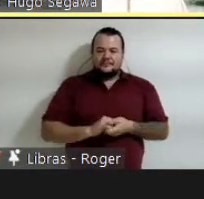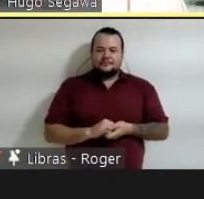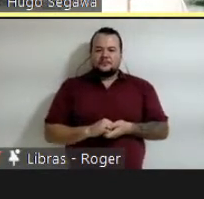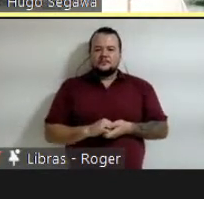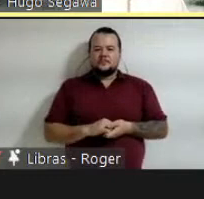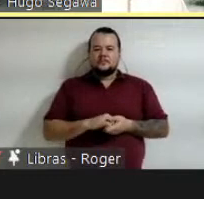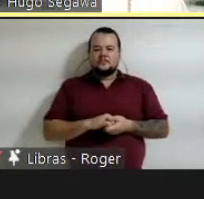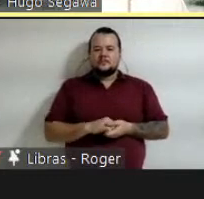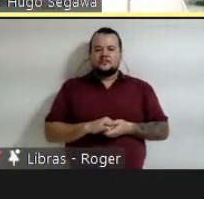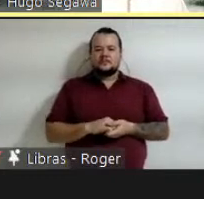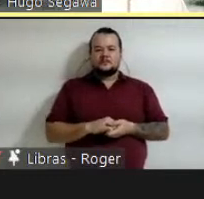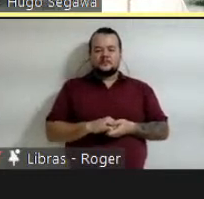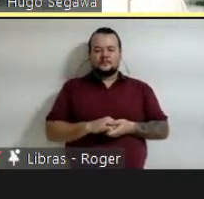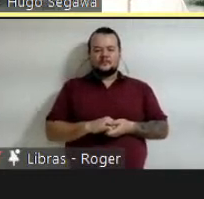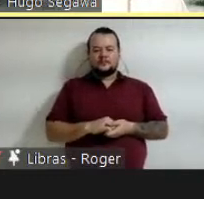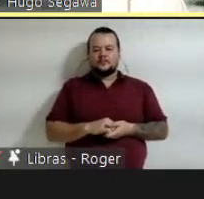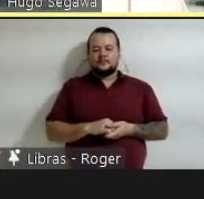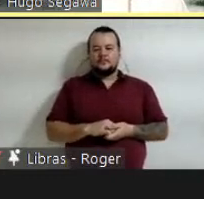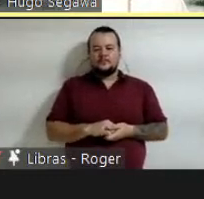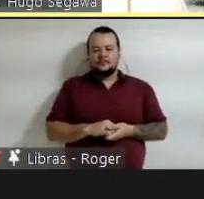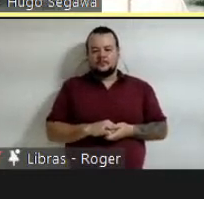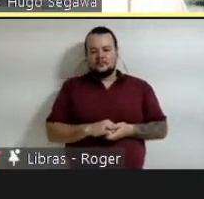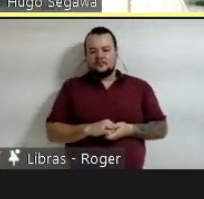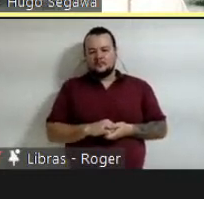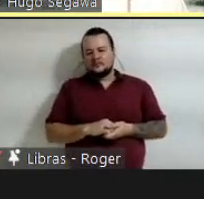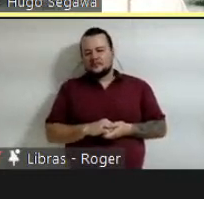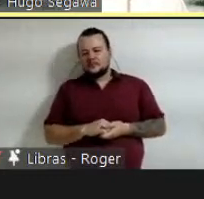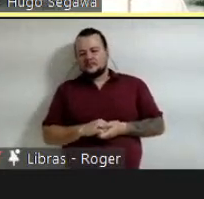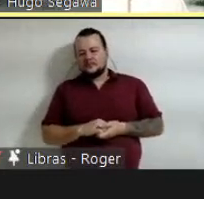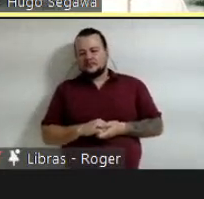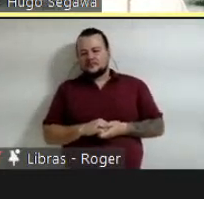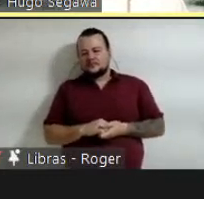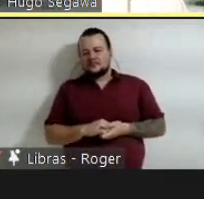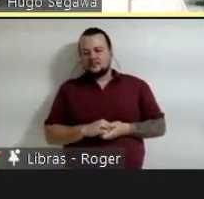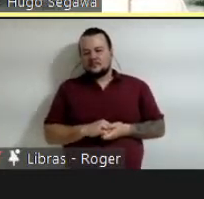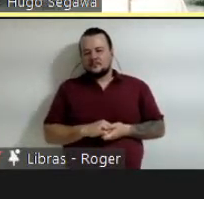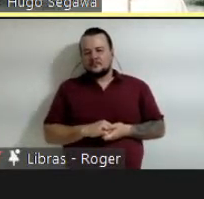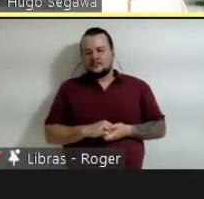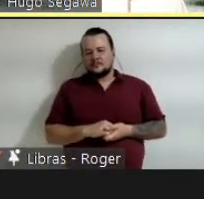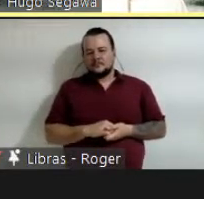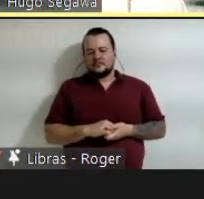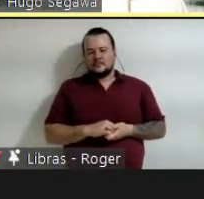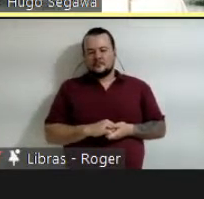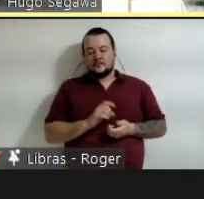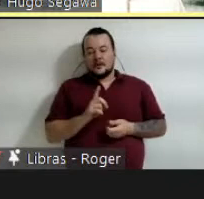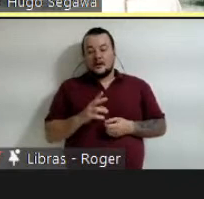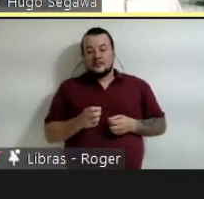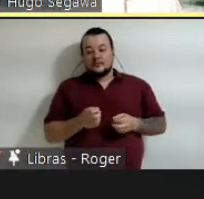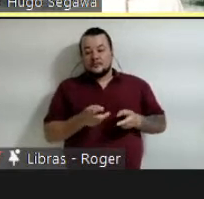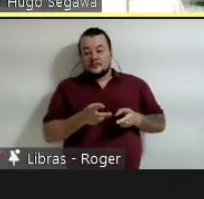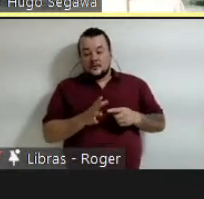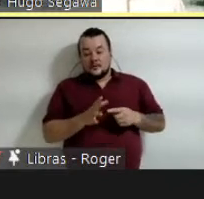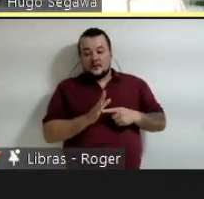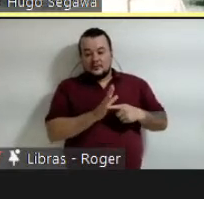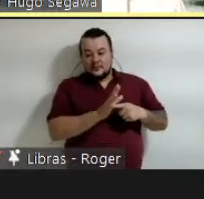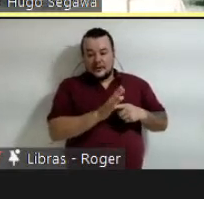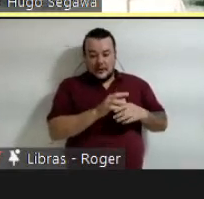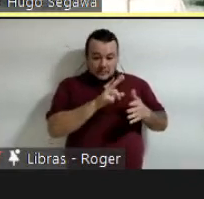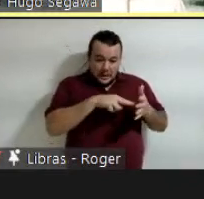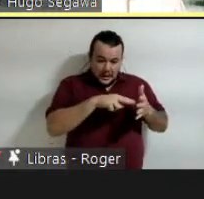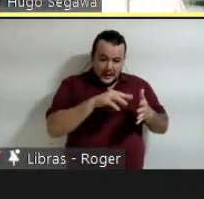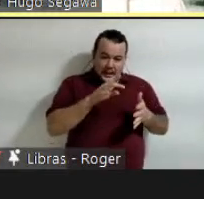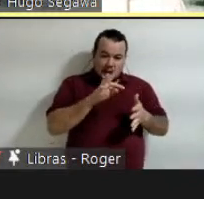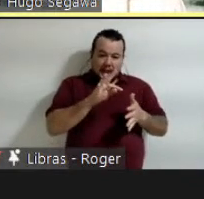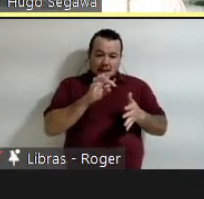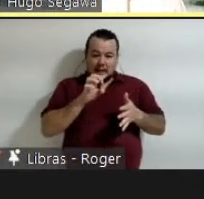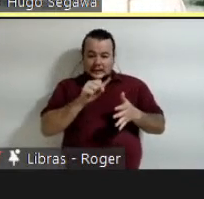E olha, isso daqui é para vocês darem uma olhada na tese do Fernando Lara, né? Ele era a praia inicial